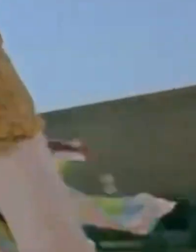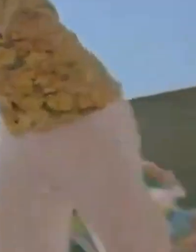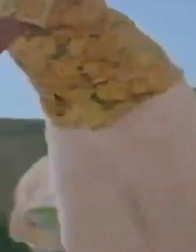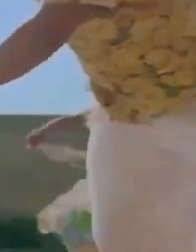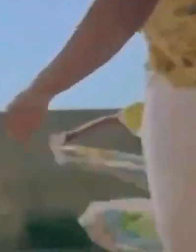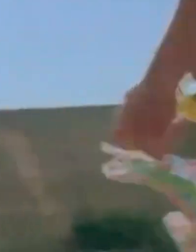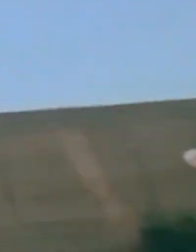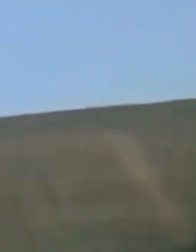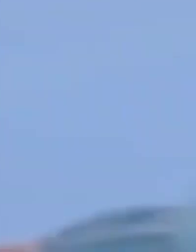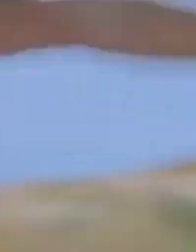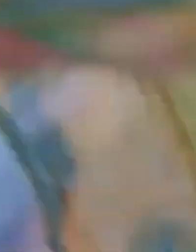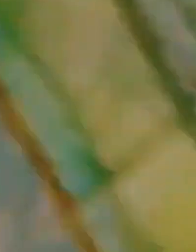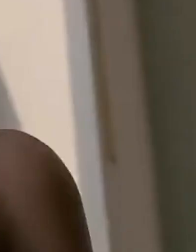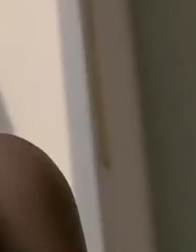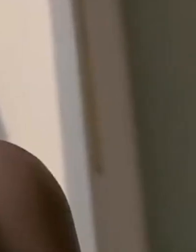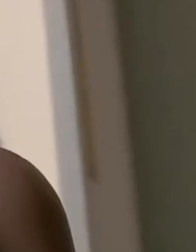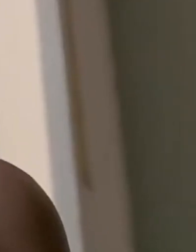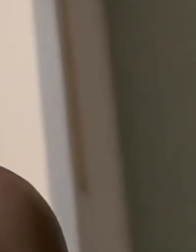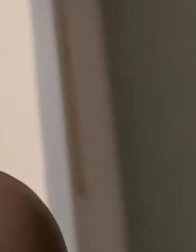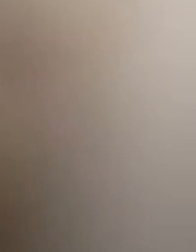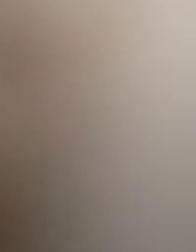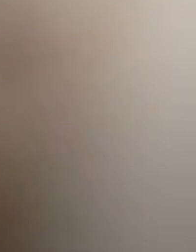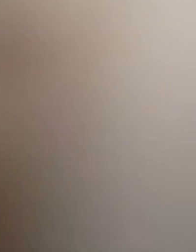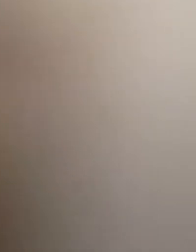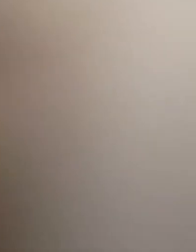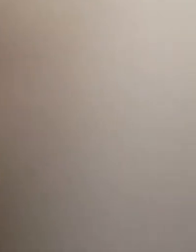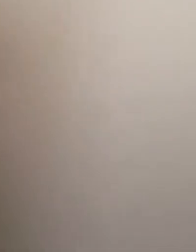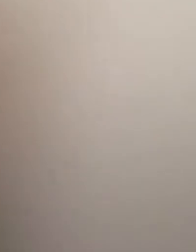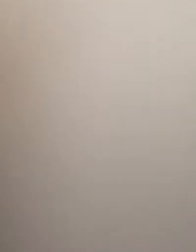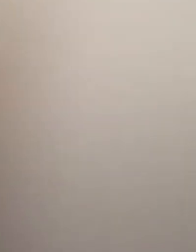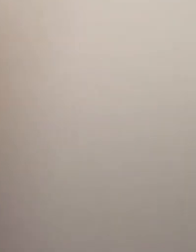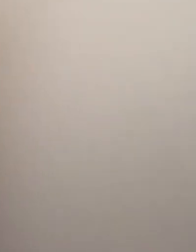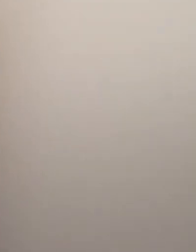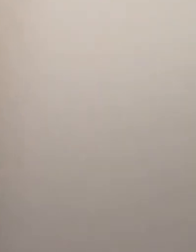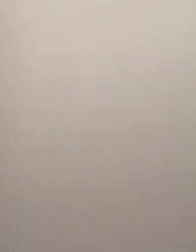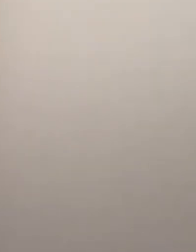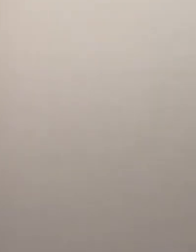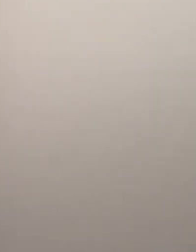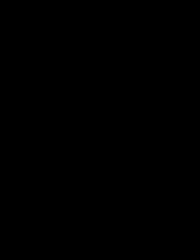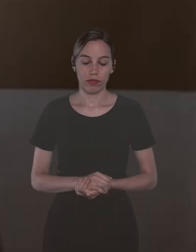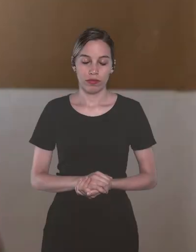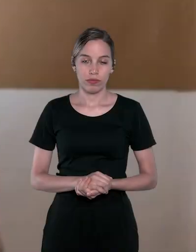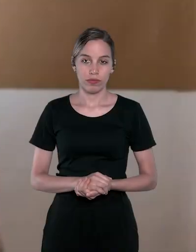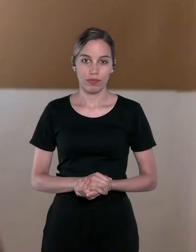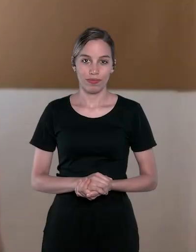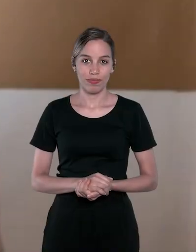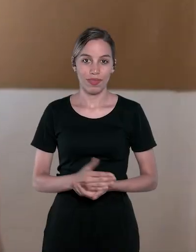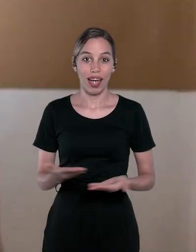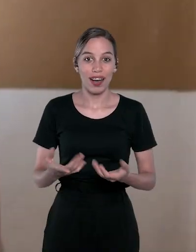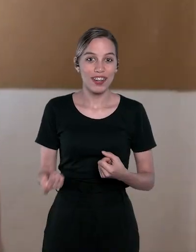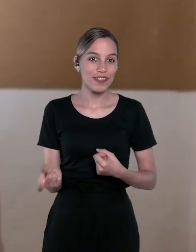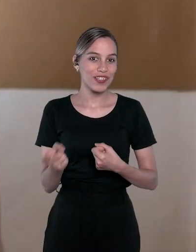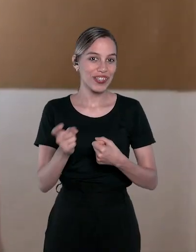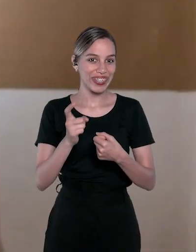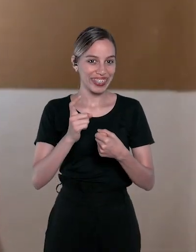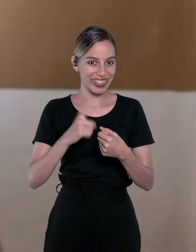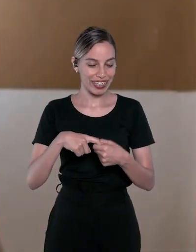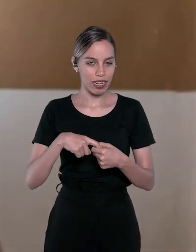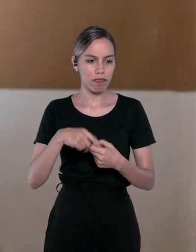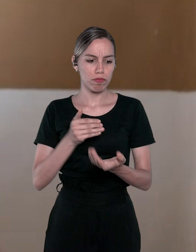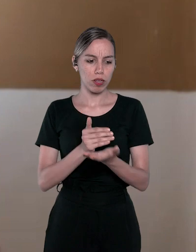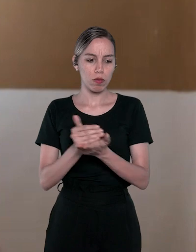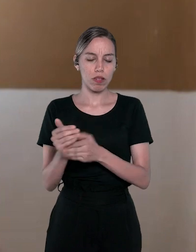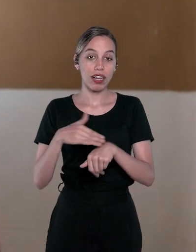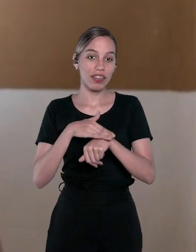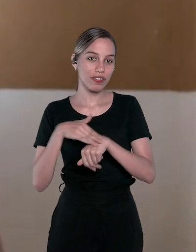Apoiando e valorizando nossa cultura, crescemos e evoluímos juntos. Agora sim a gente volta para iniciar a